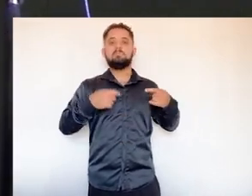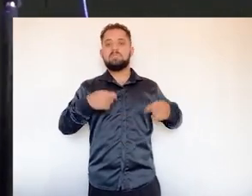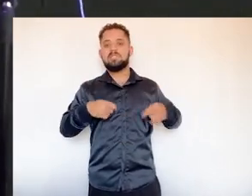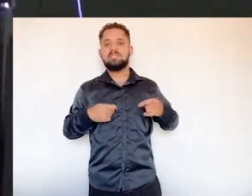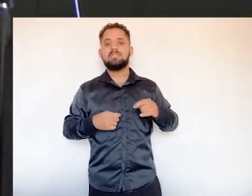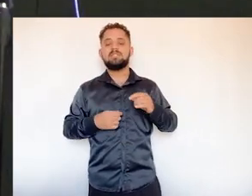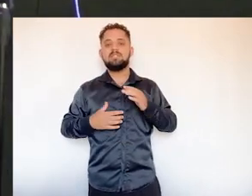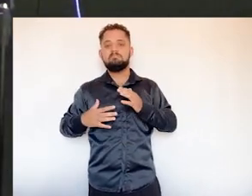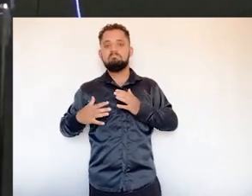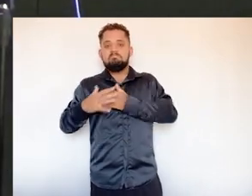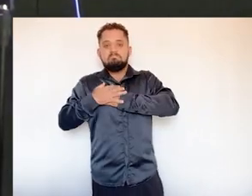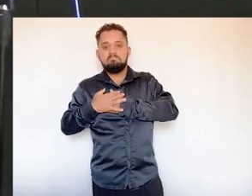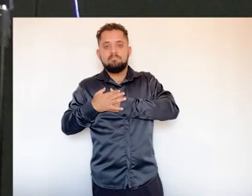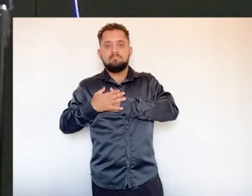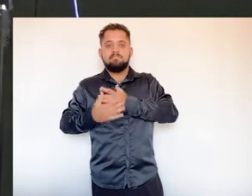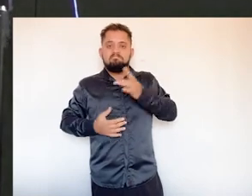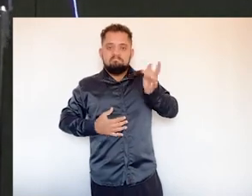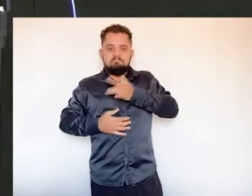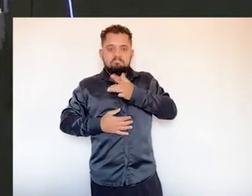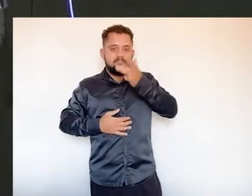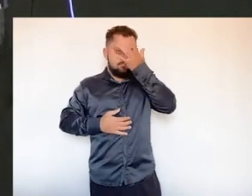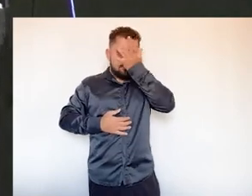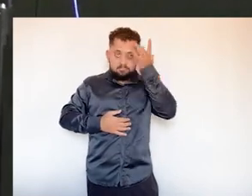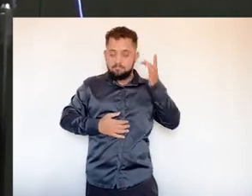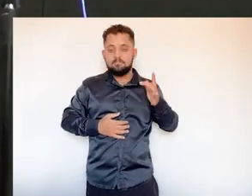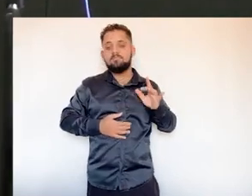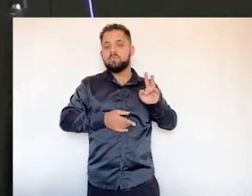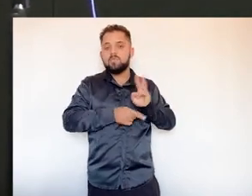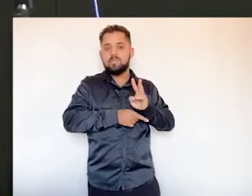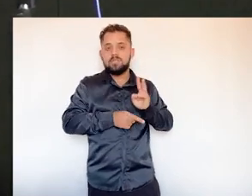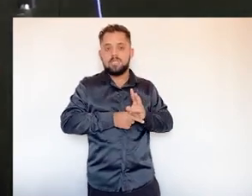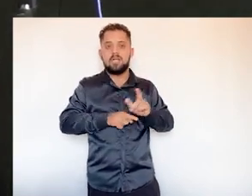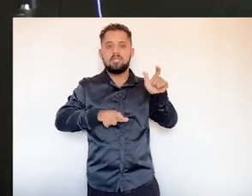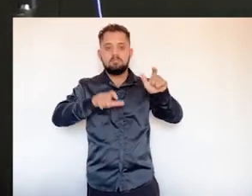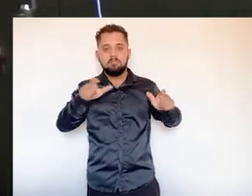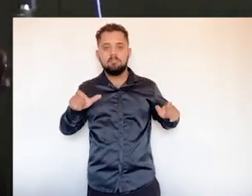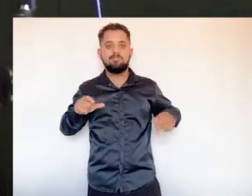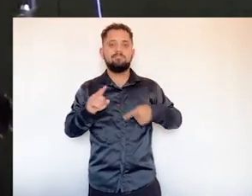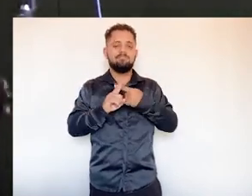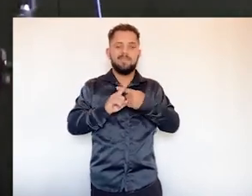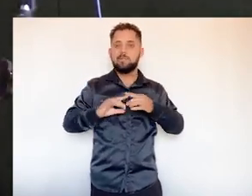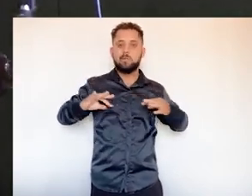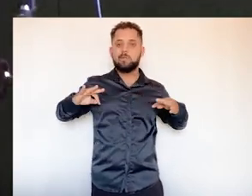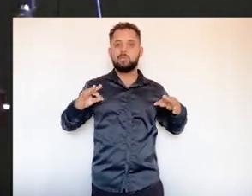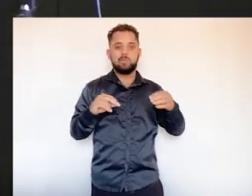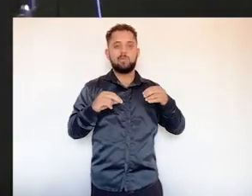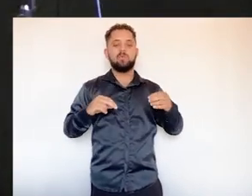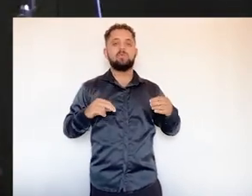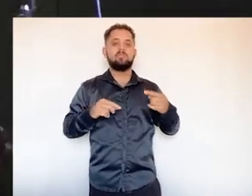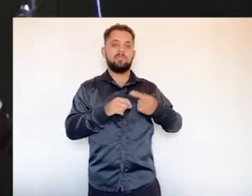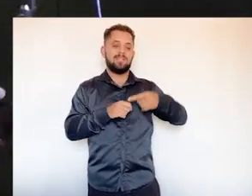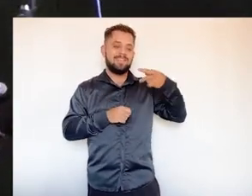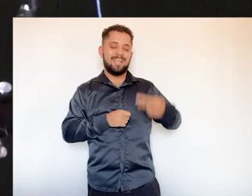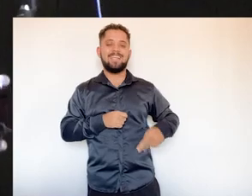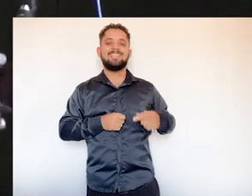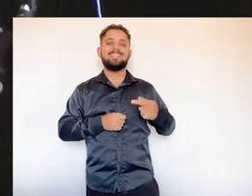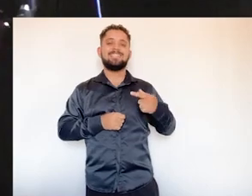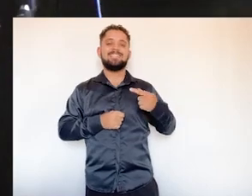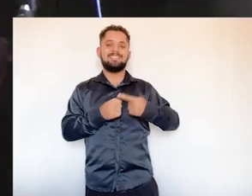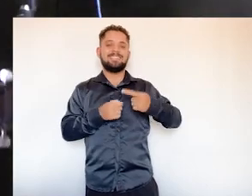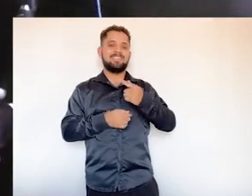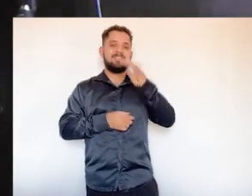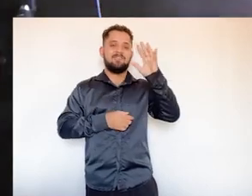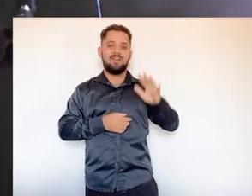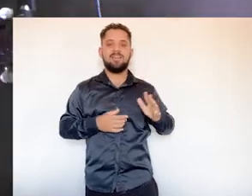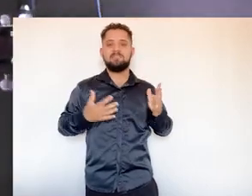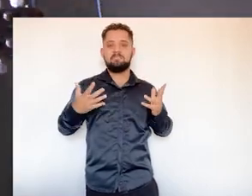peito, com os demais e com tudo aquilo que a gente tem, né? Que a nossa cidade é maravilhosa. É,